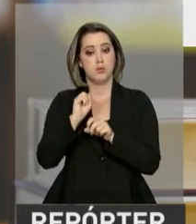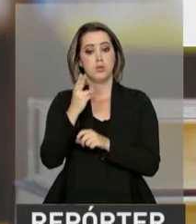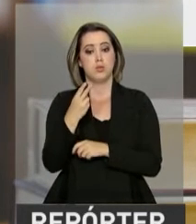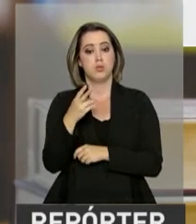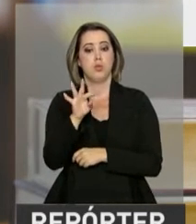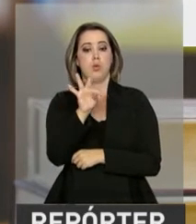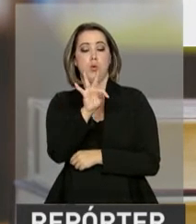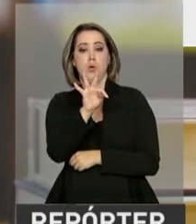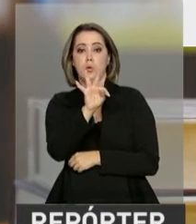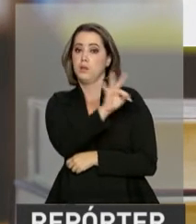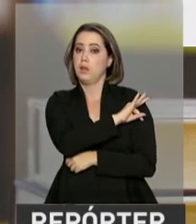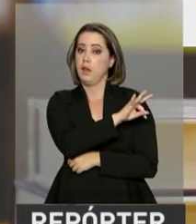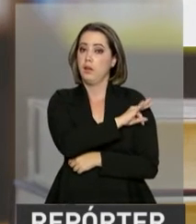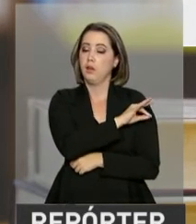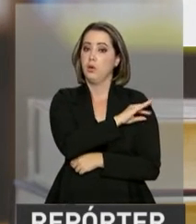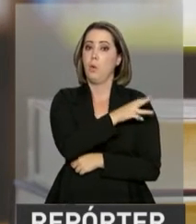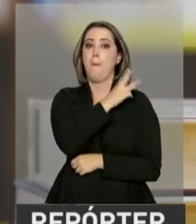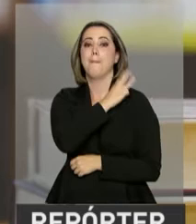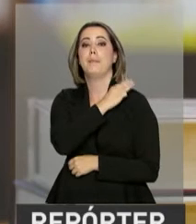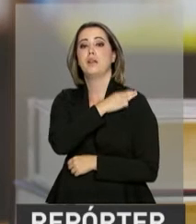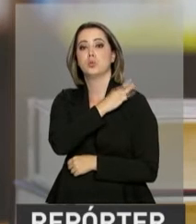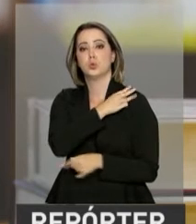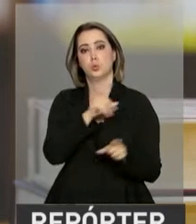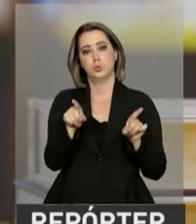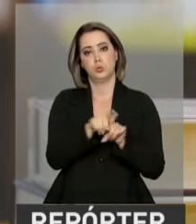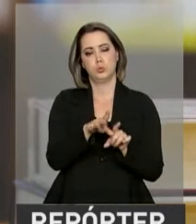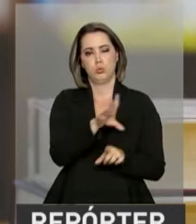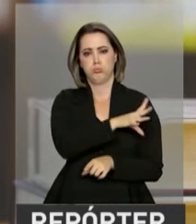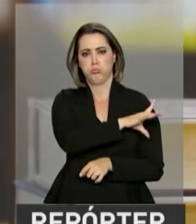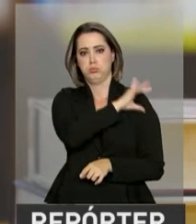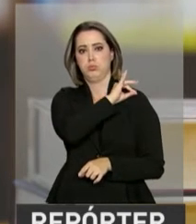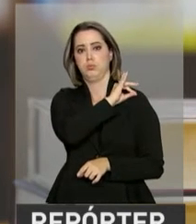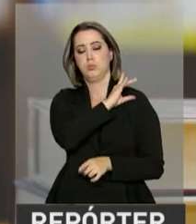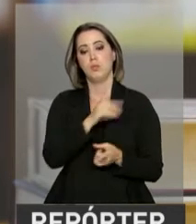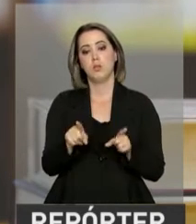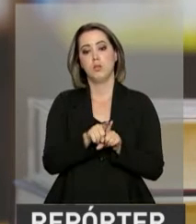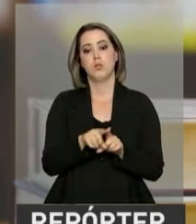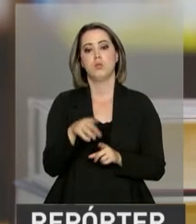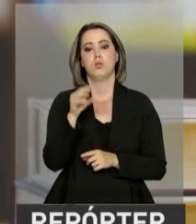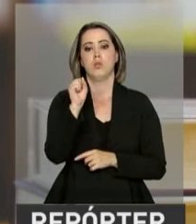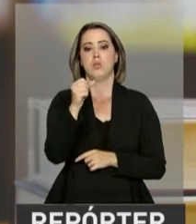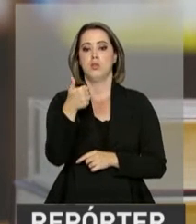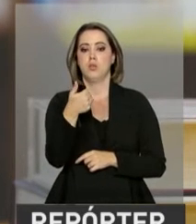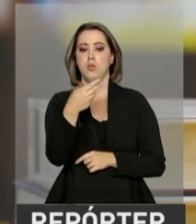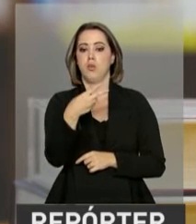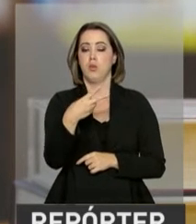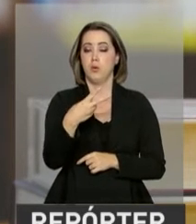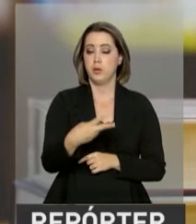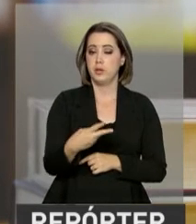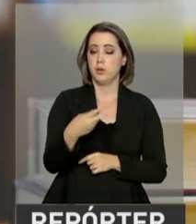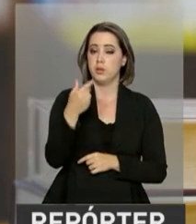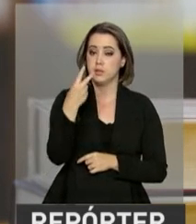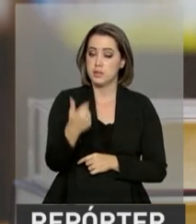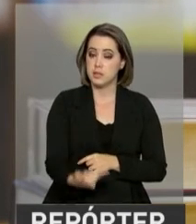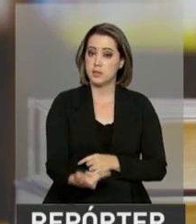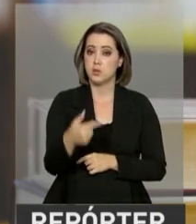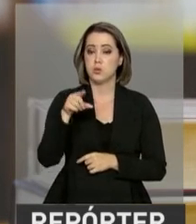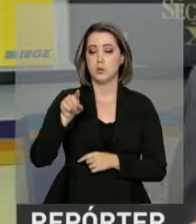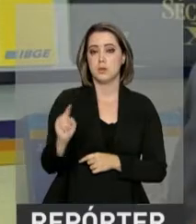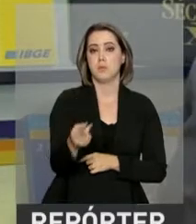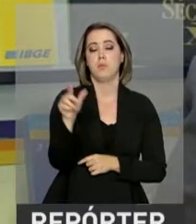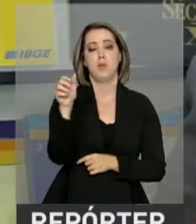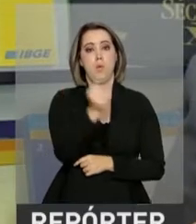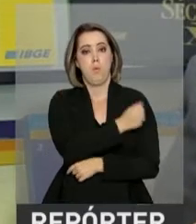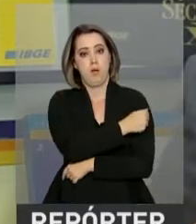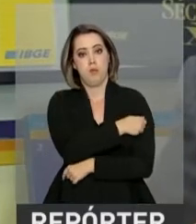nível médio. Em 2014, 812 mil alunos frequentaram um curso técnico, a maioria da rede pública.